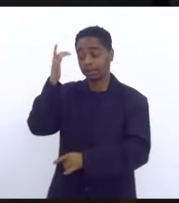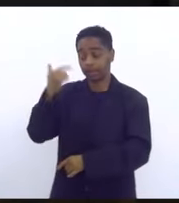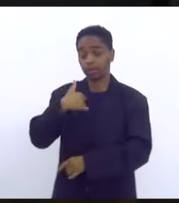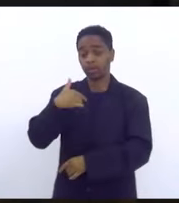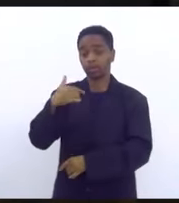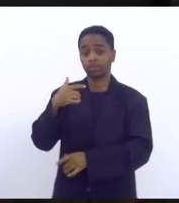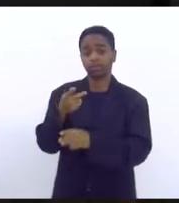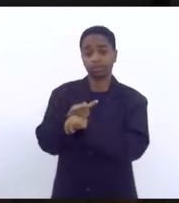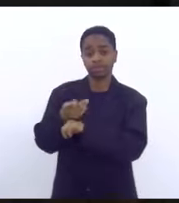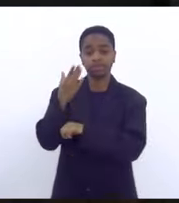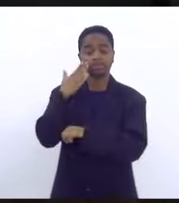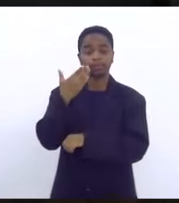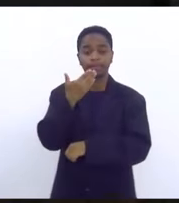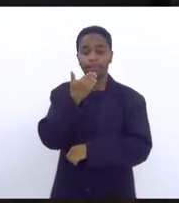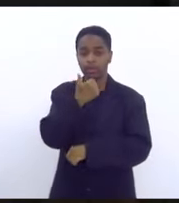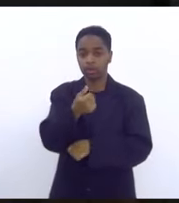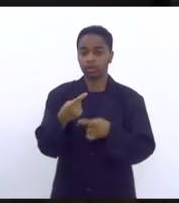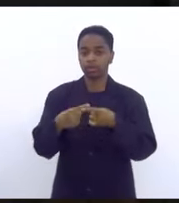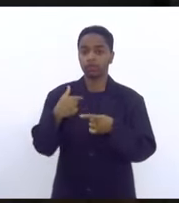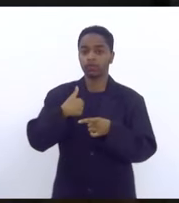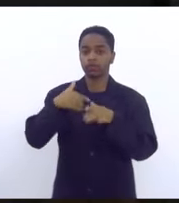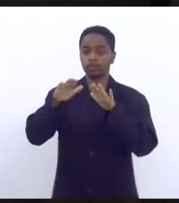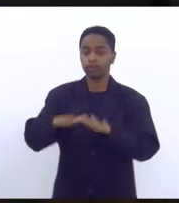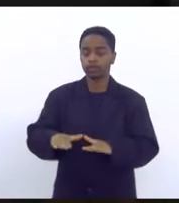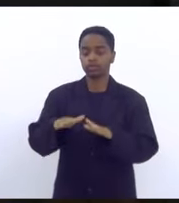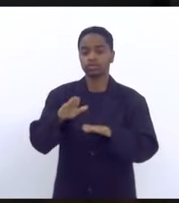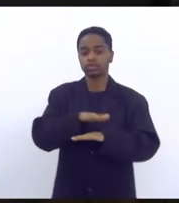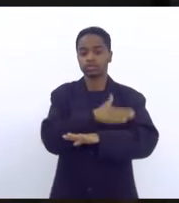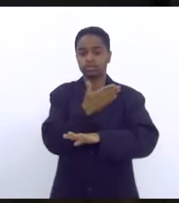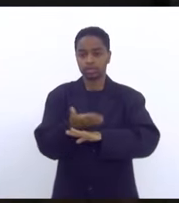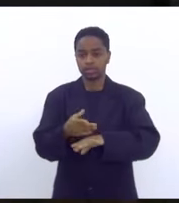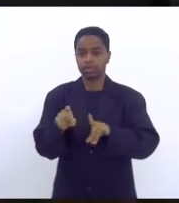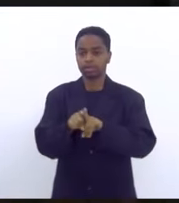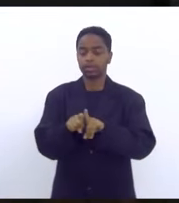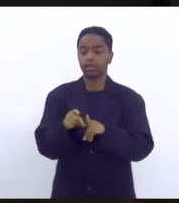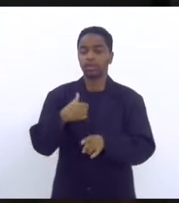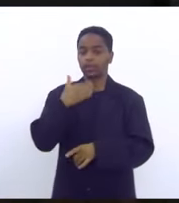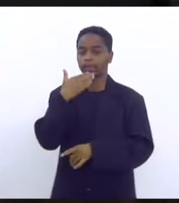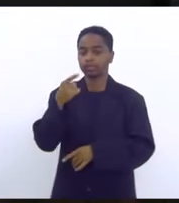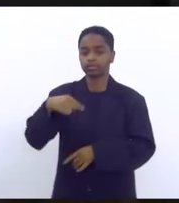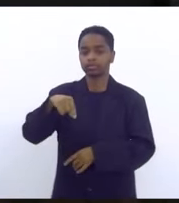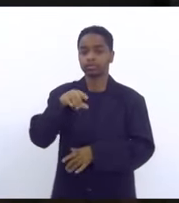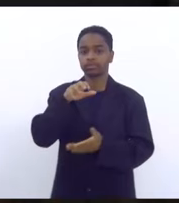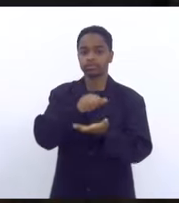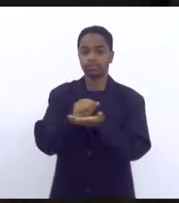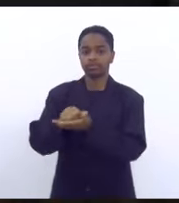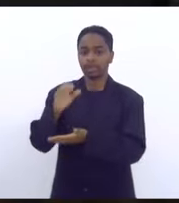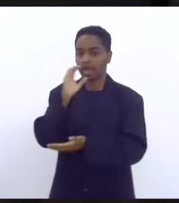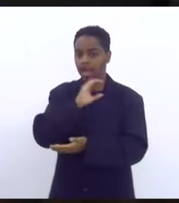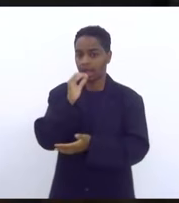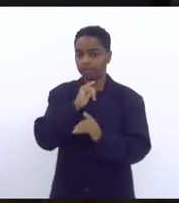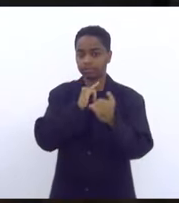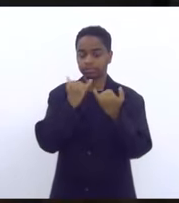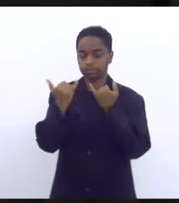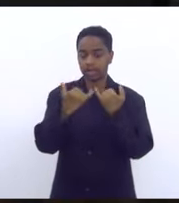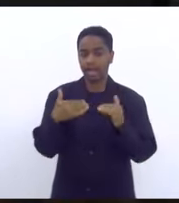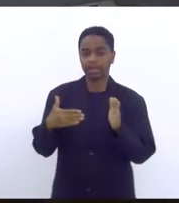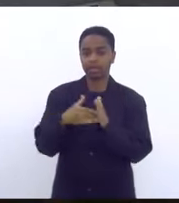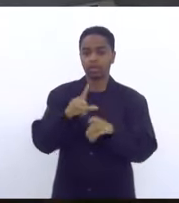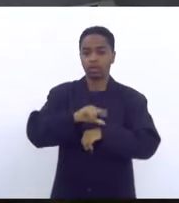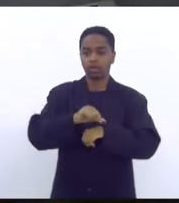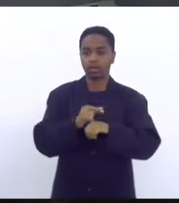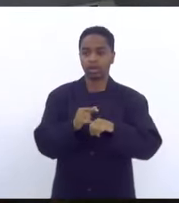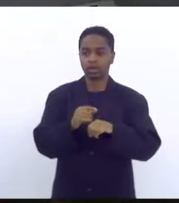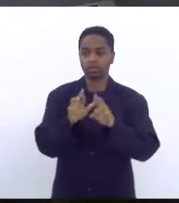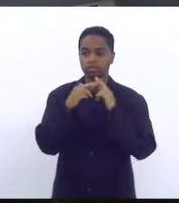melhor aqui junto, vou estar na casa o dia inteiro. Perfeito. E peço para reportar tudo imediatamente entre nós até o horário da sessão, tá?